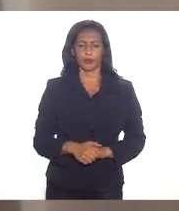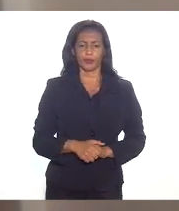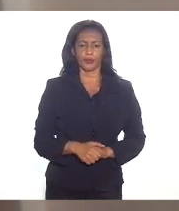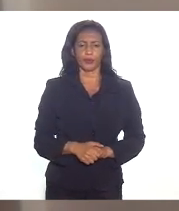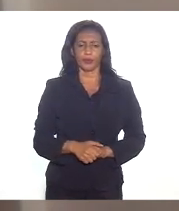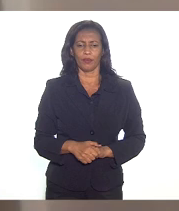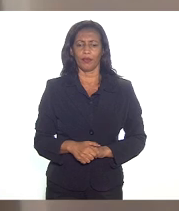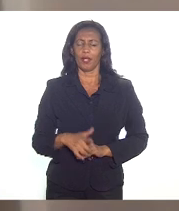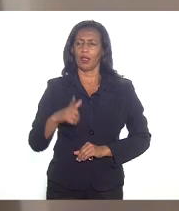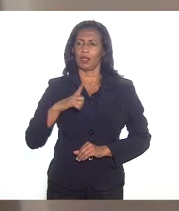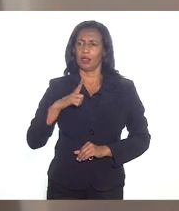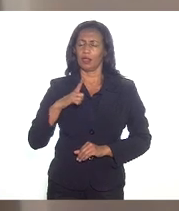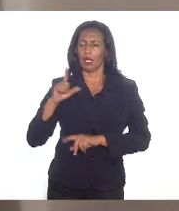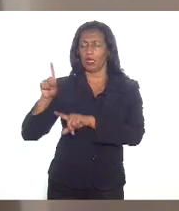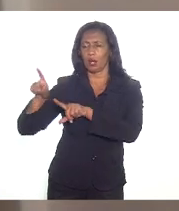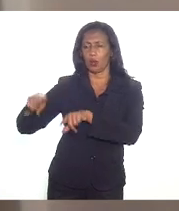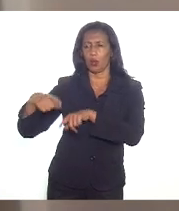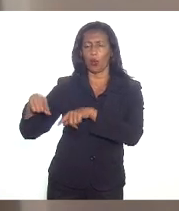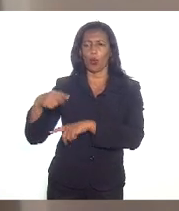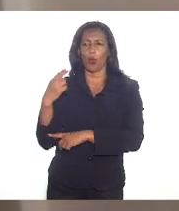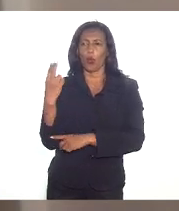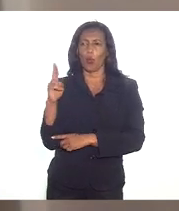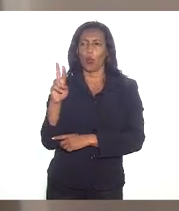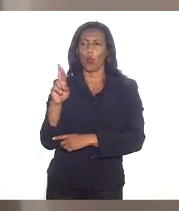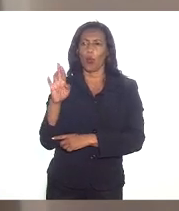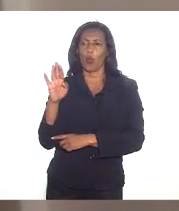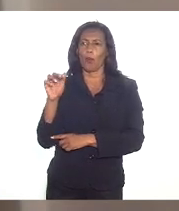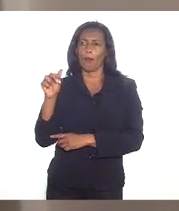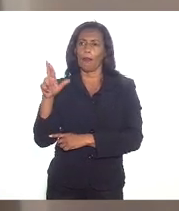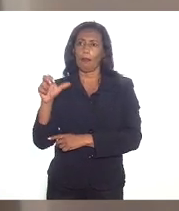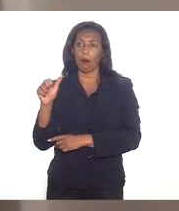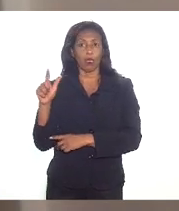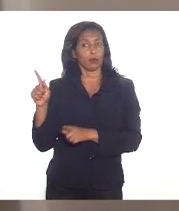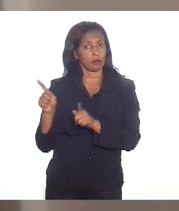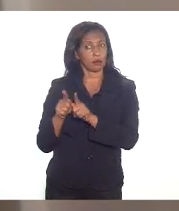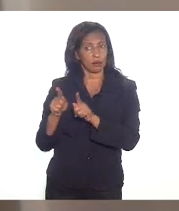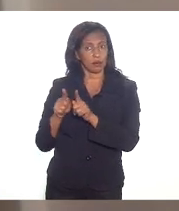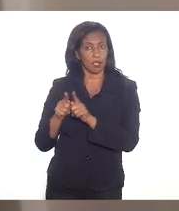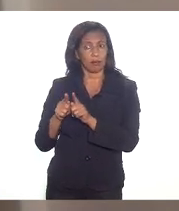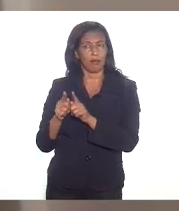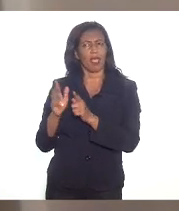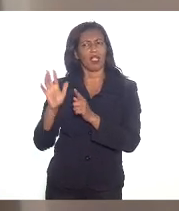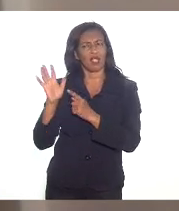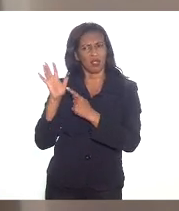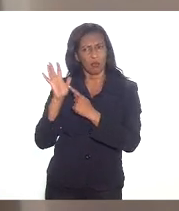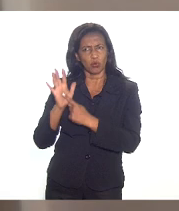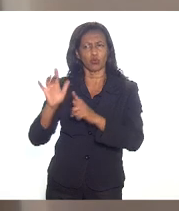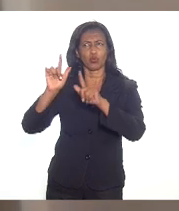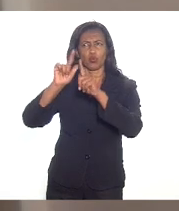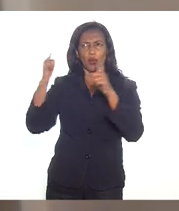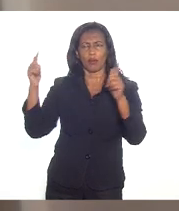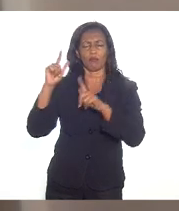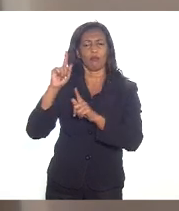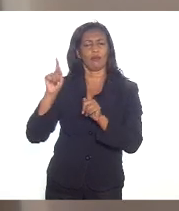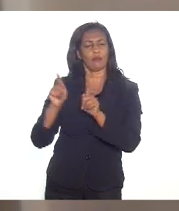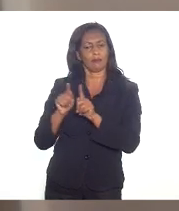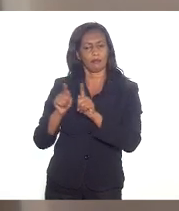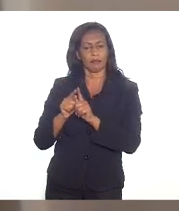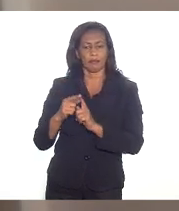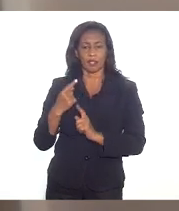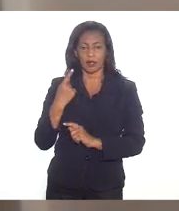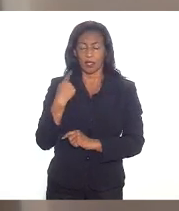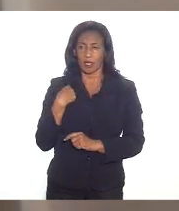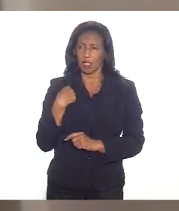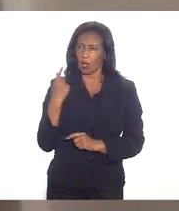Tem a questão da agricultura urbana também, que está mais em voga, saiu até uma matéria na mídia no final de semana sobre isso. E uma vez eu